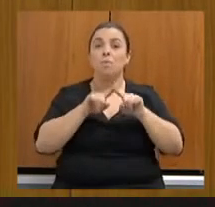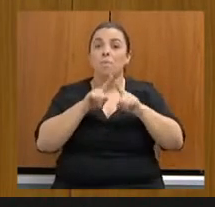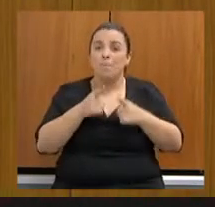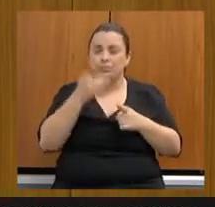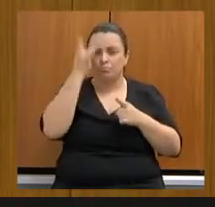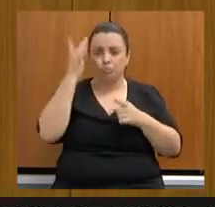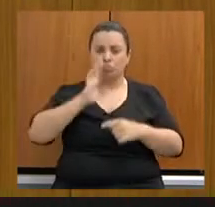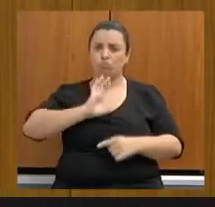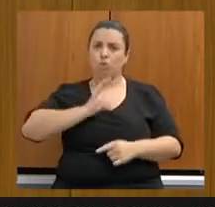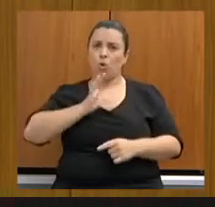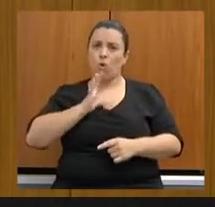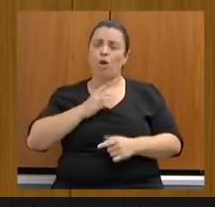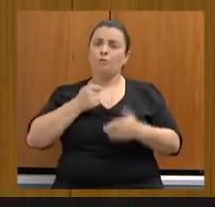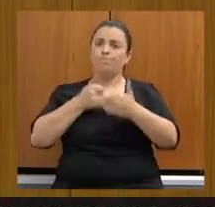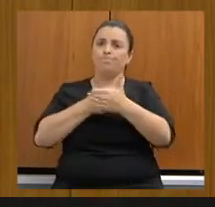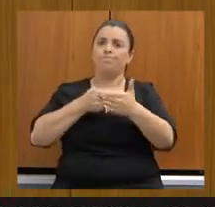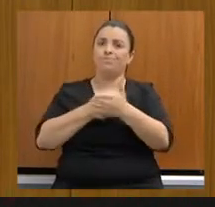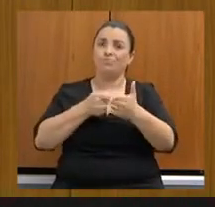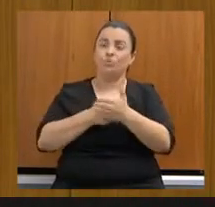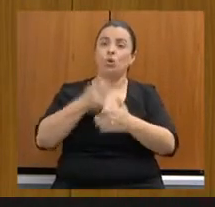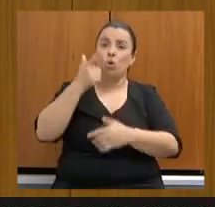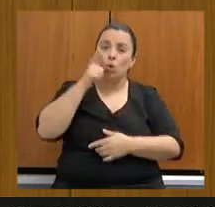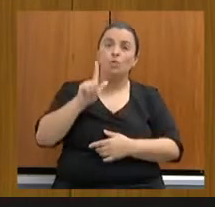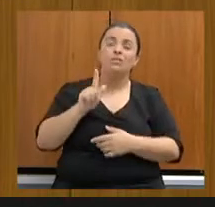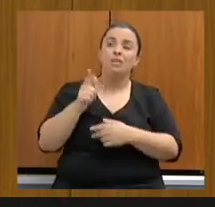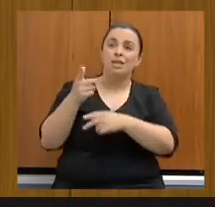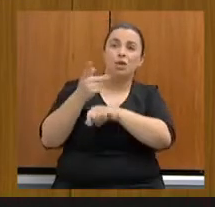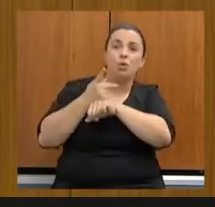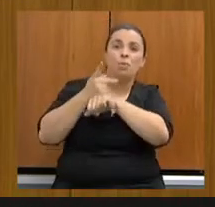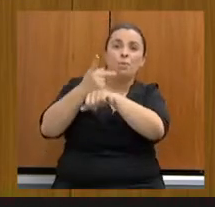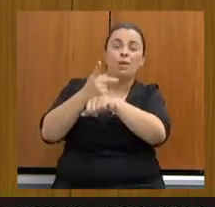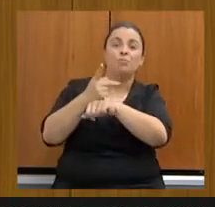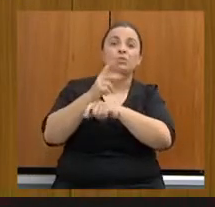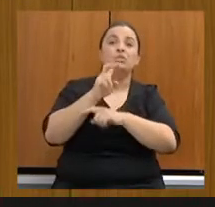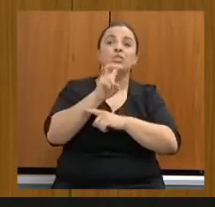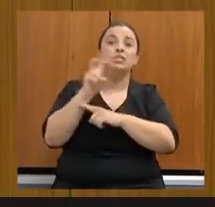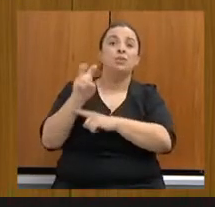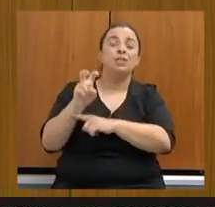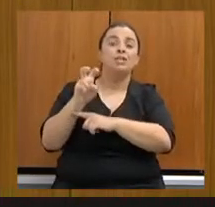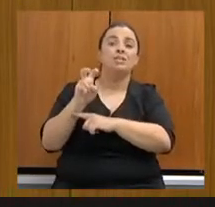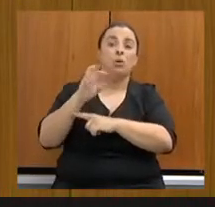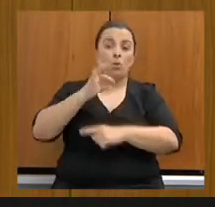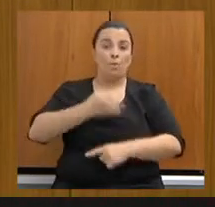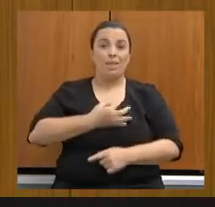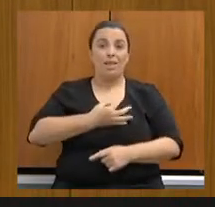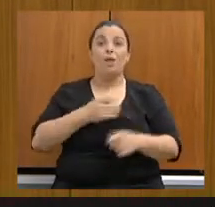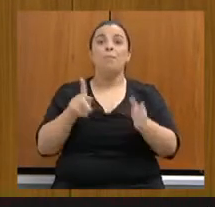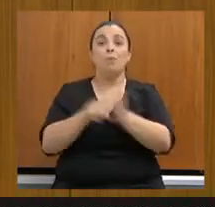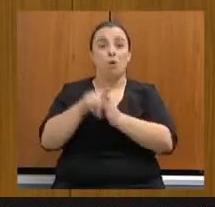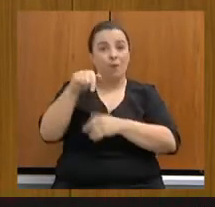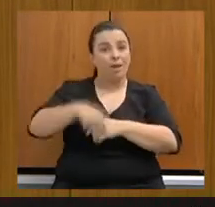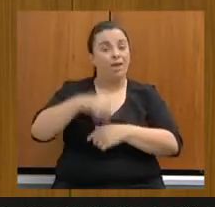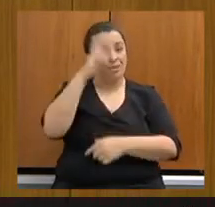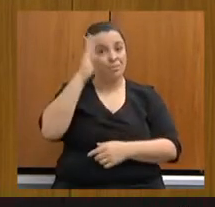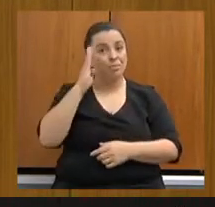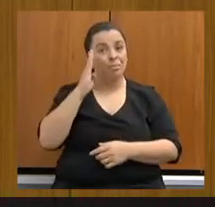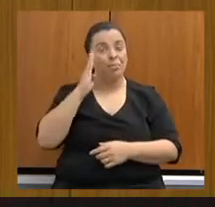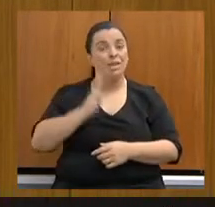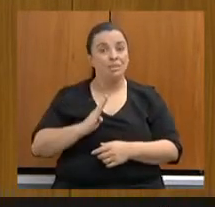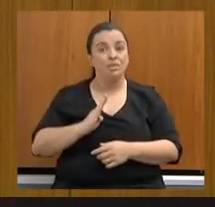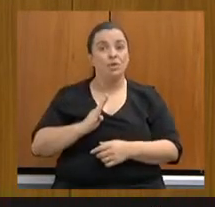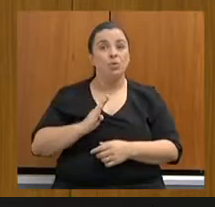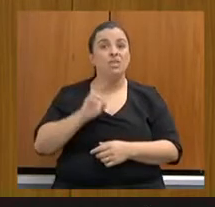nós tivemos a premiação de 55 medalhas brasileiras me parece 5150